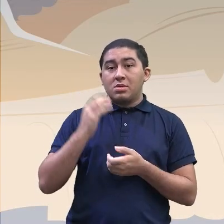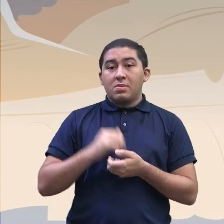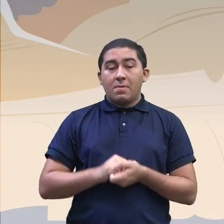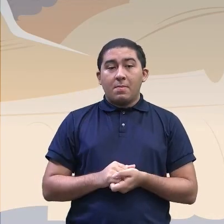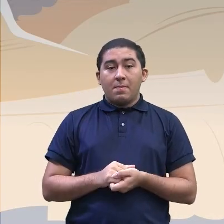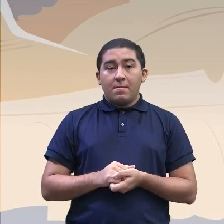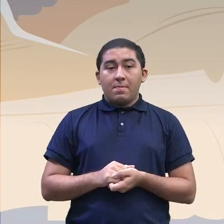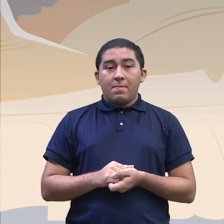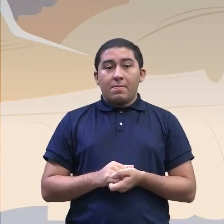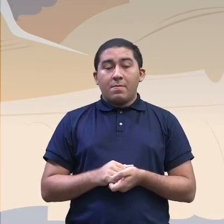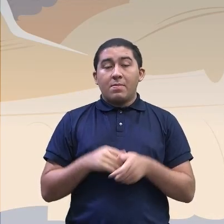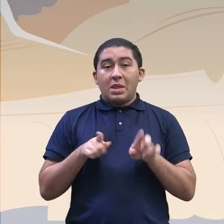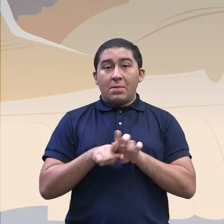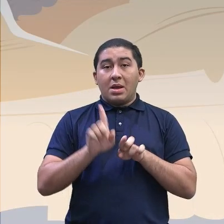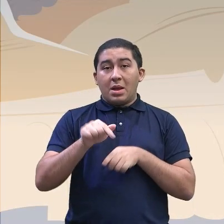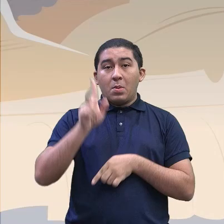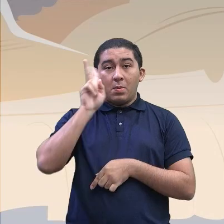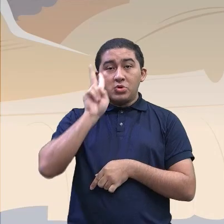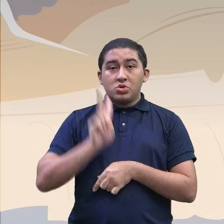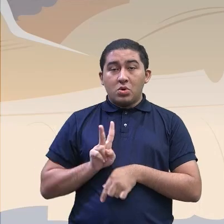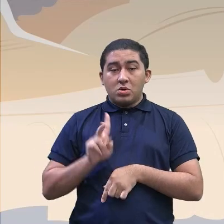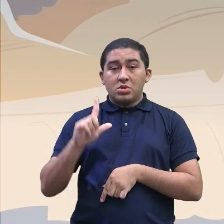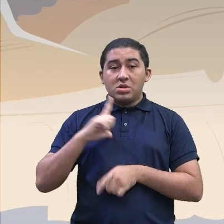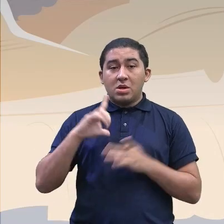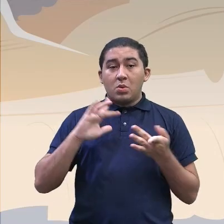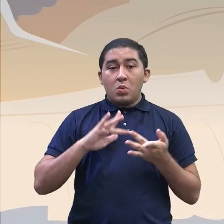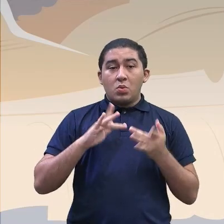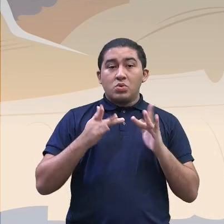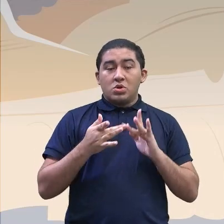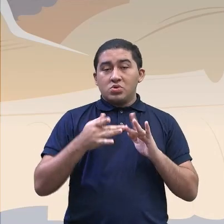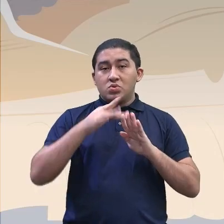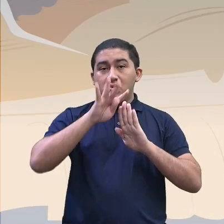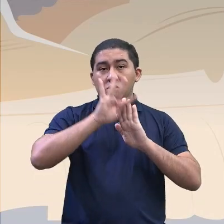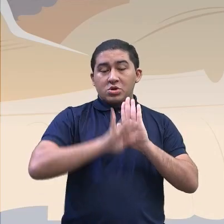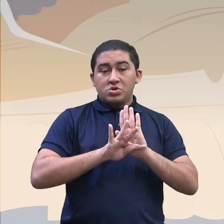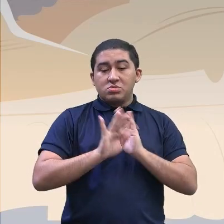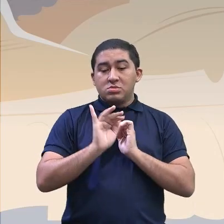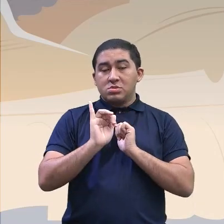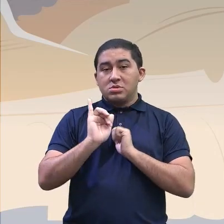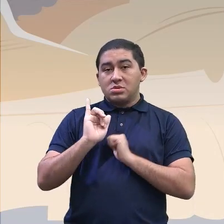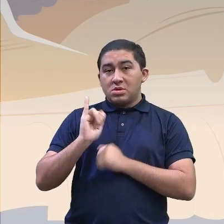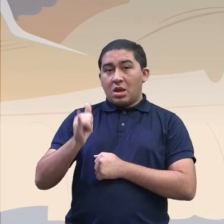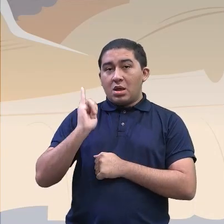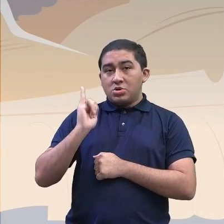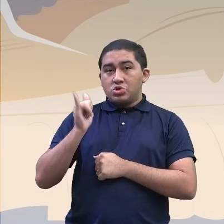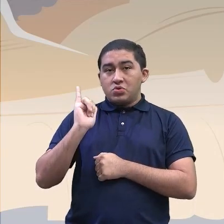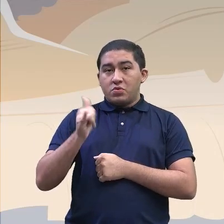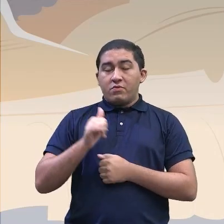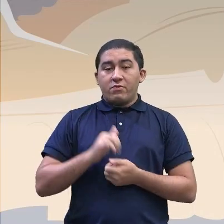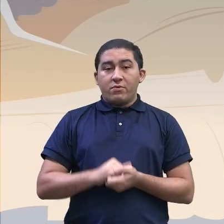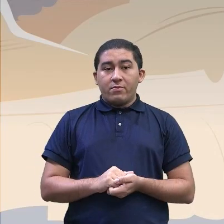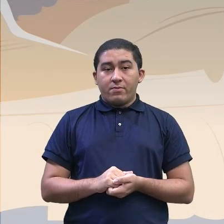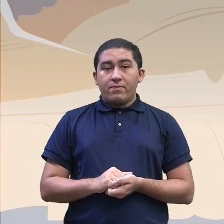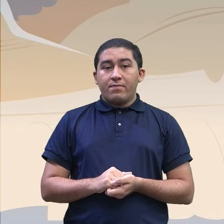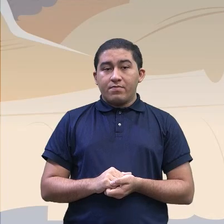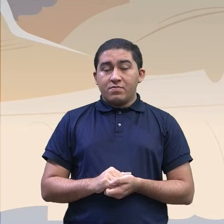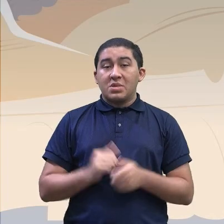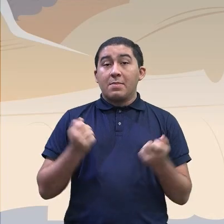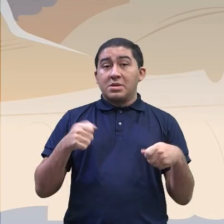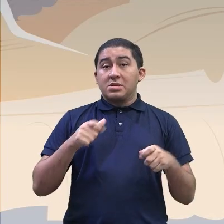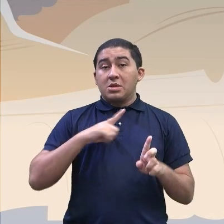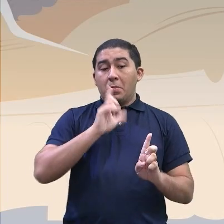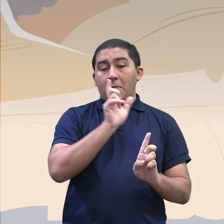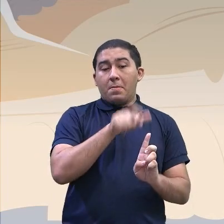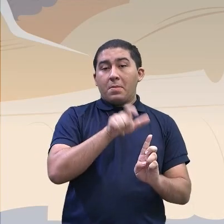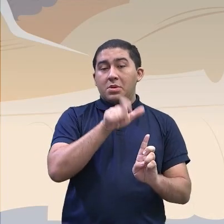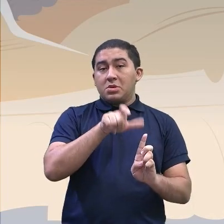como é uma história, nós vamos ter aí o contexto do texto narrativo, né? O texto narrativo ele precisa ter os personagens, precisa